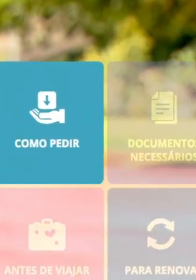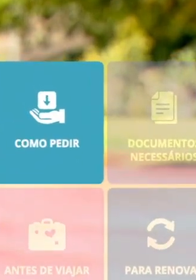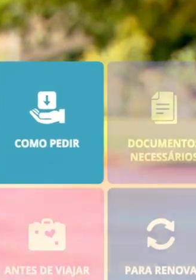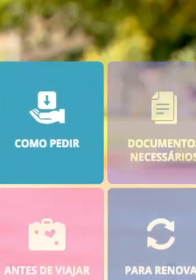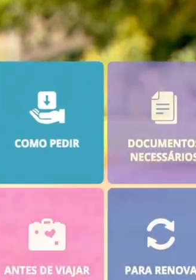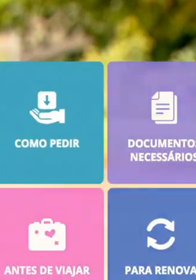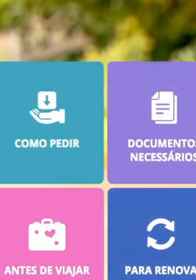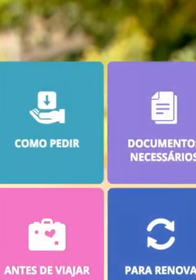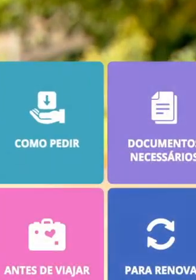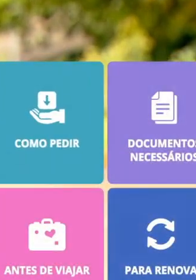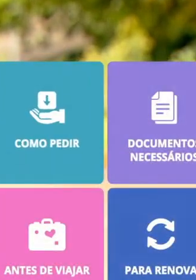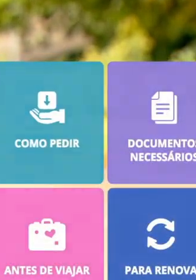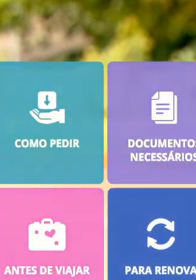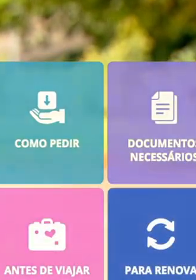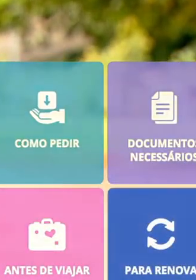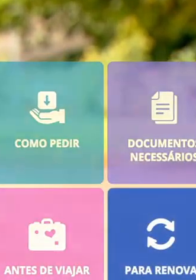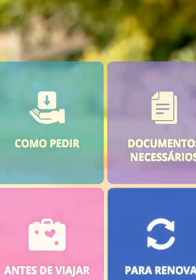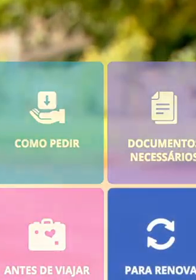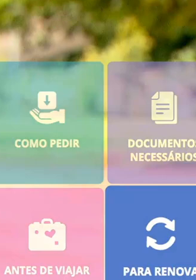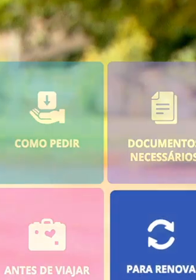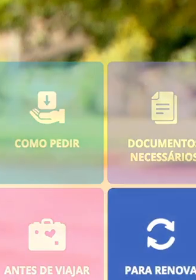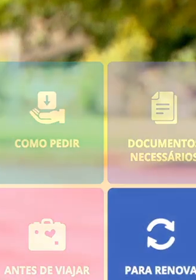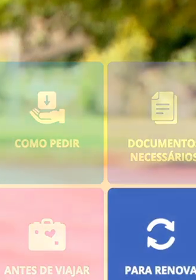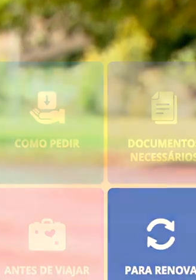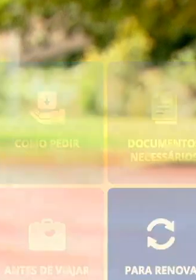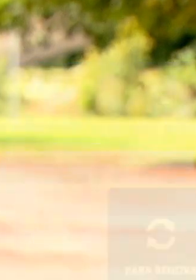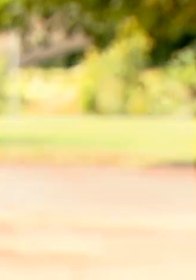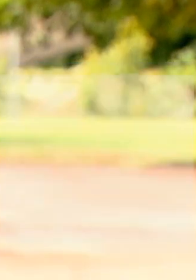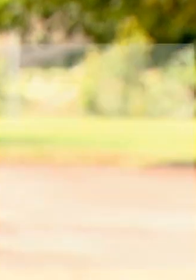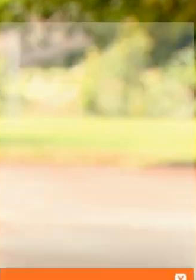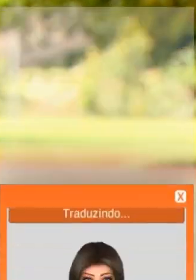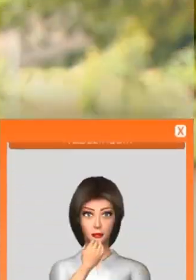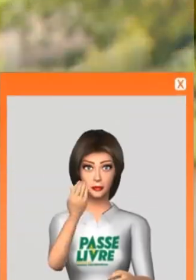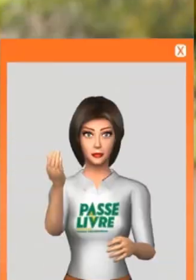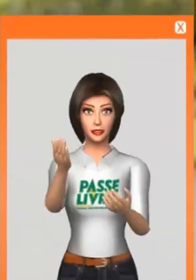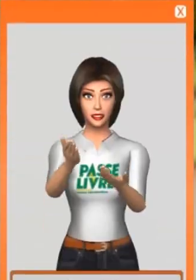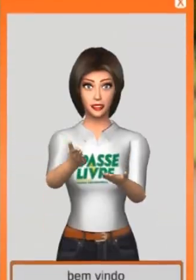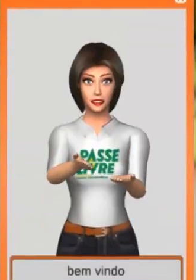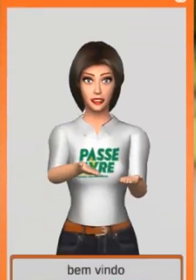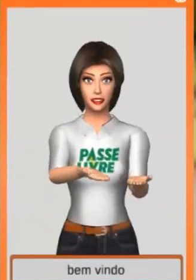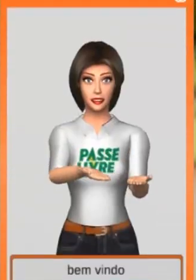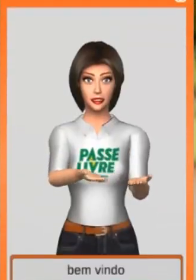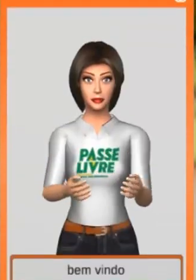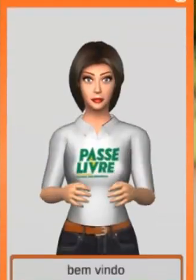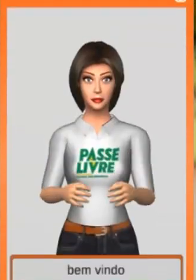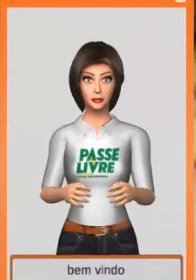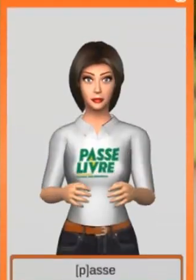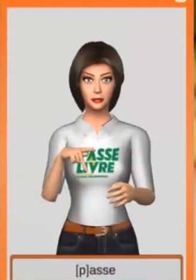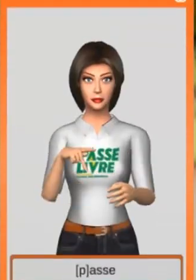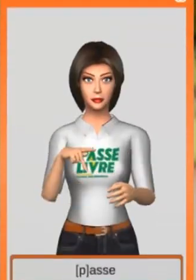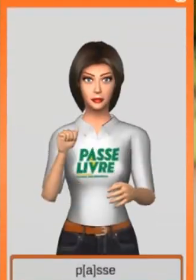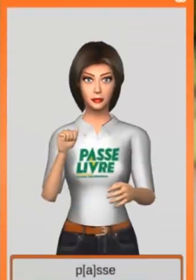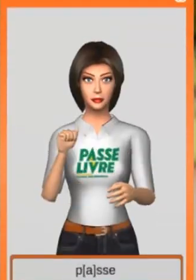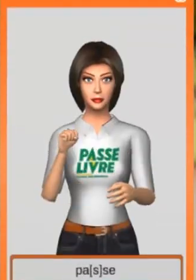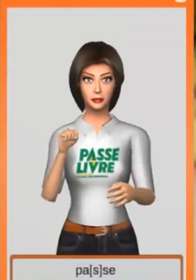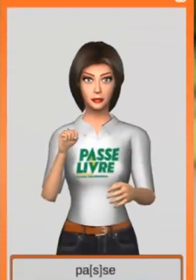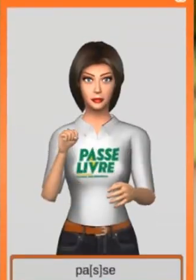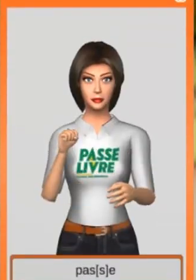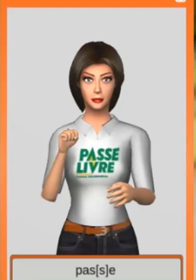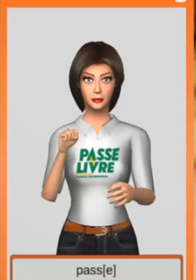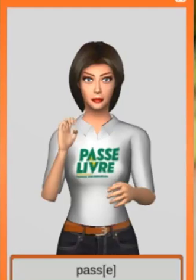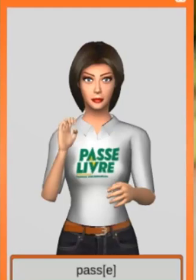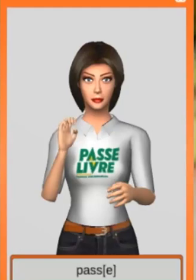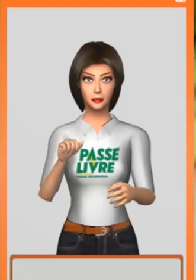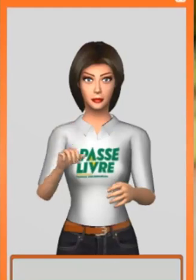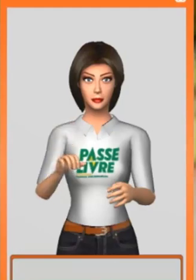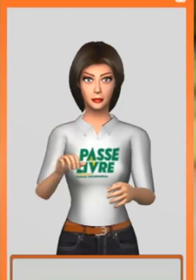apenas renovar a carteirinha, deve clicar neste ícone. As pessoas com deficiência auditiva também vão poder acessar todo o conteúdo